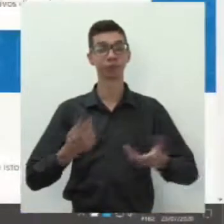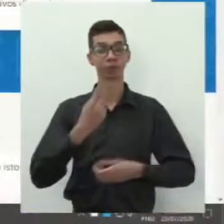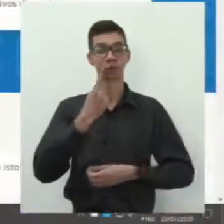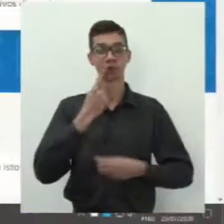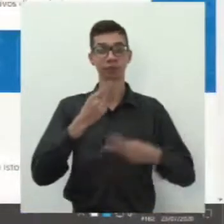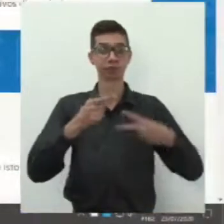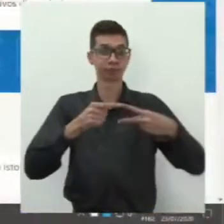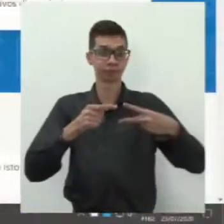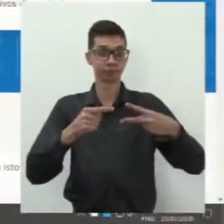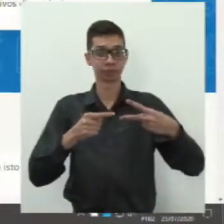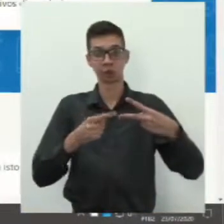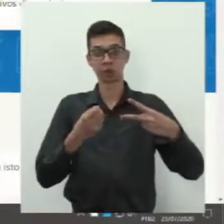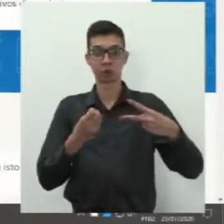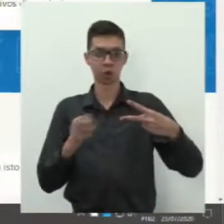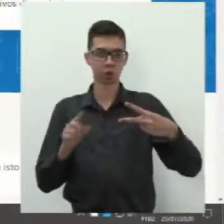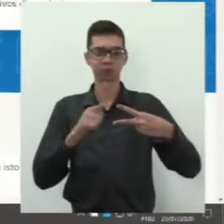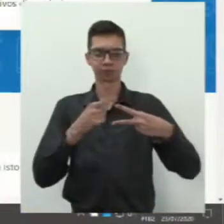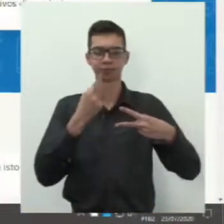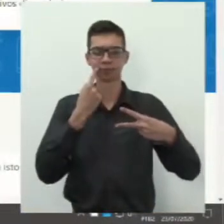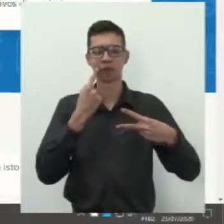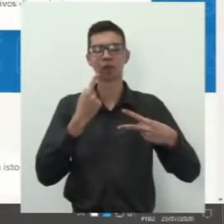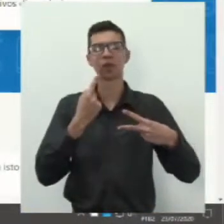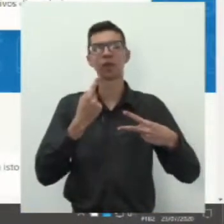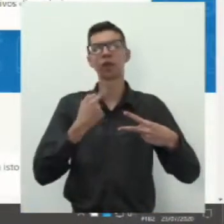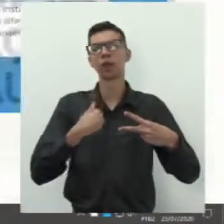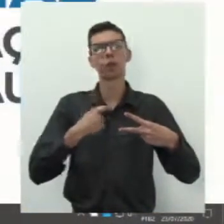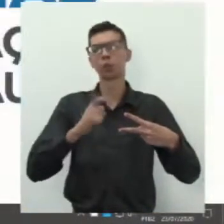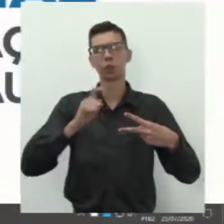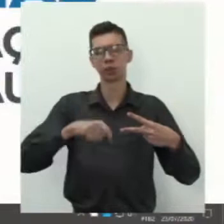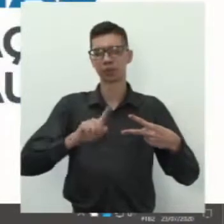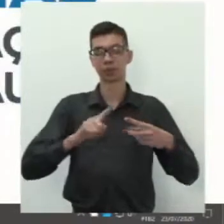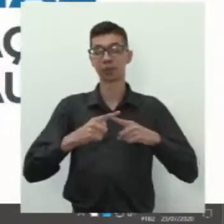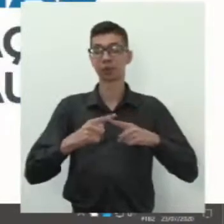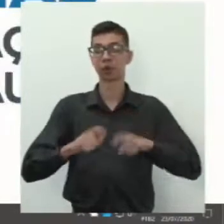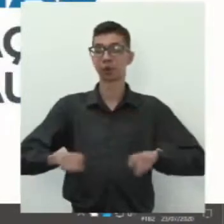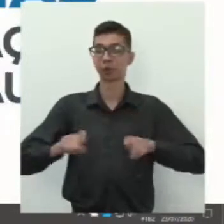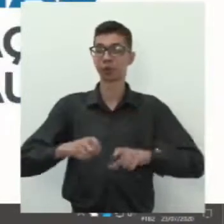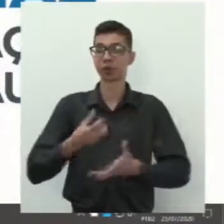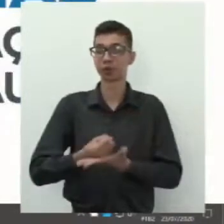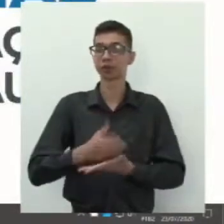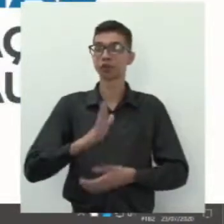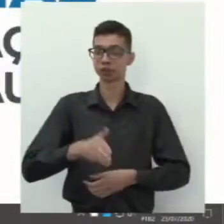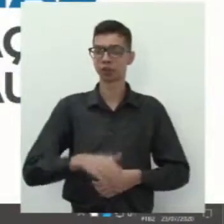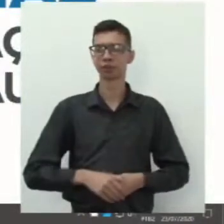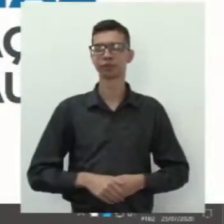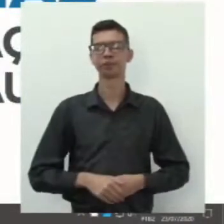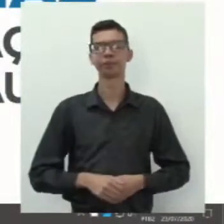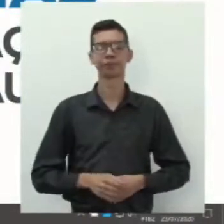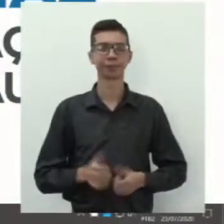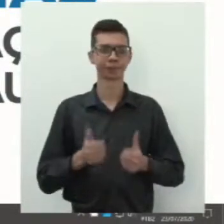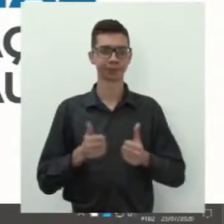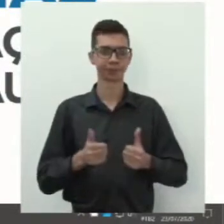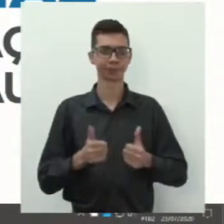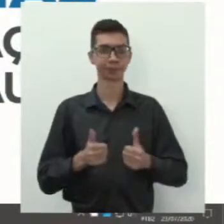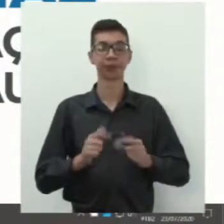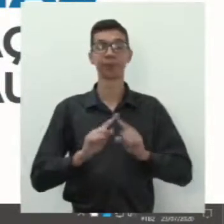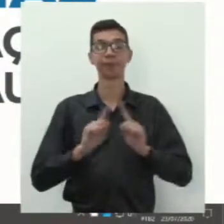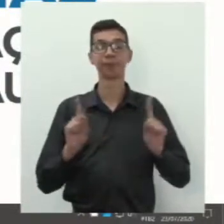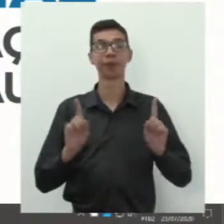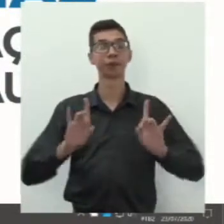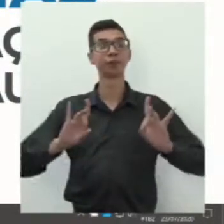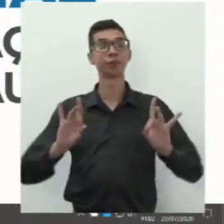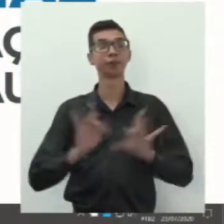Eu não vou clicar porque no meu já está instalado, tá? Então, aqui no nosso computador, a gente já tem o Excel instalado. Instalou o